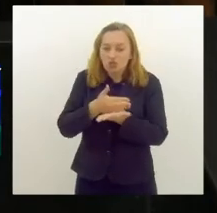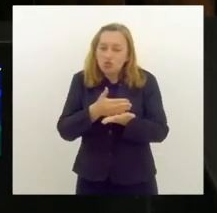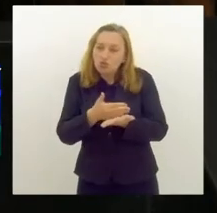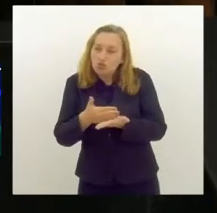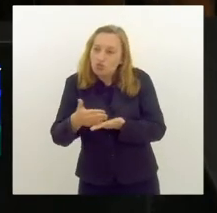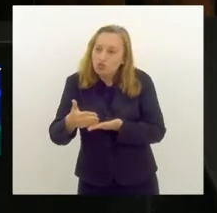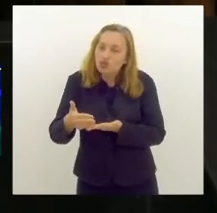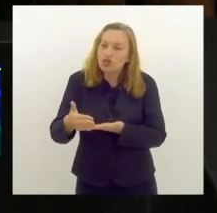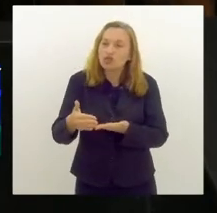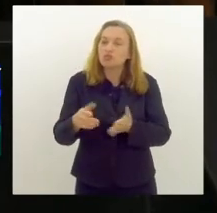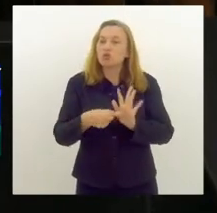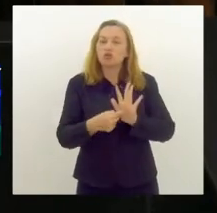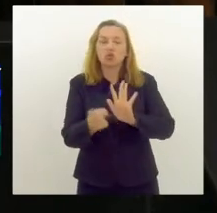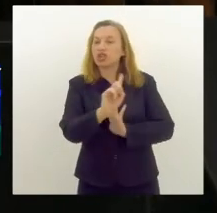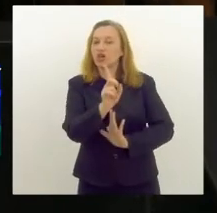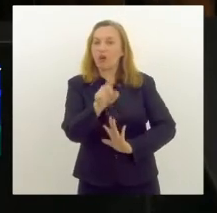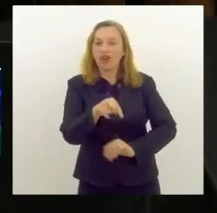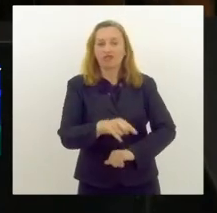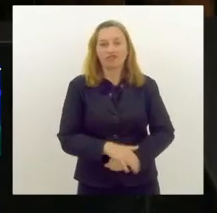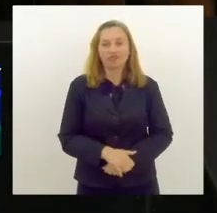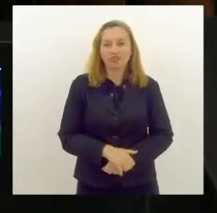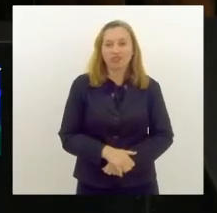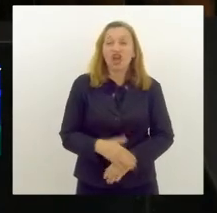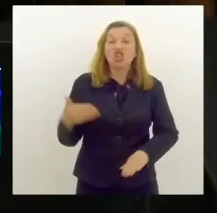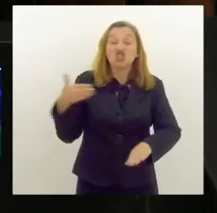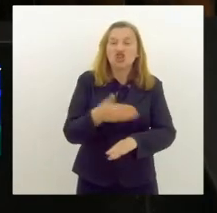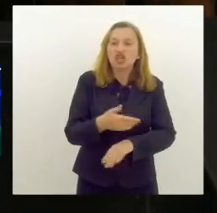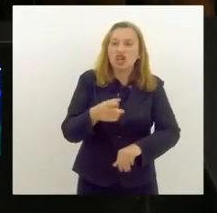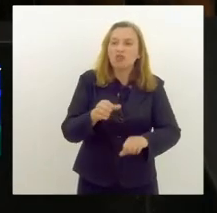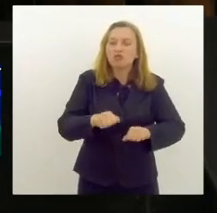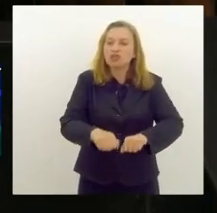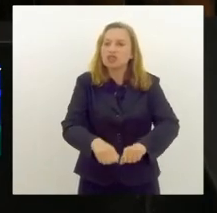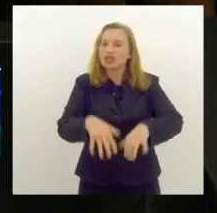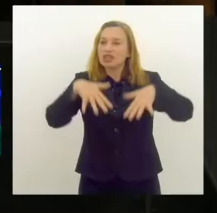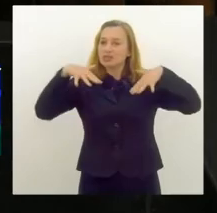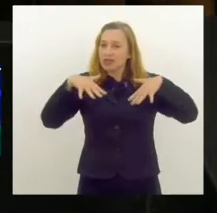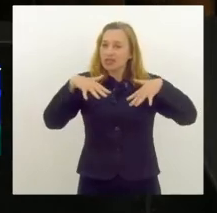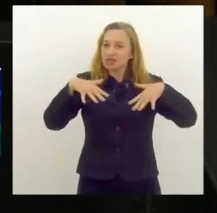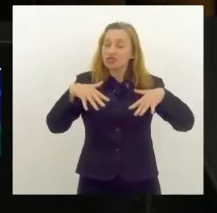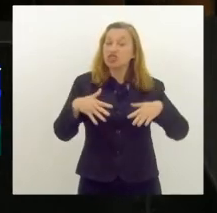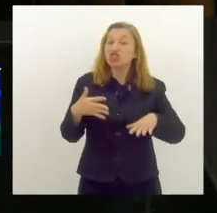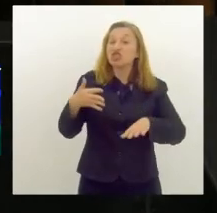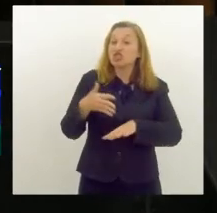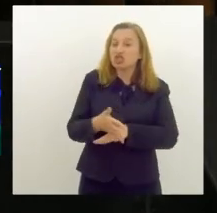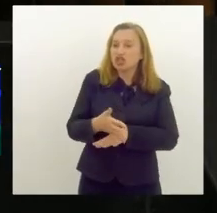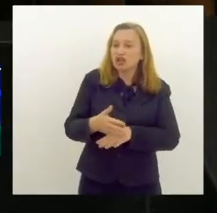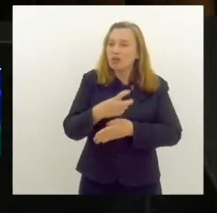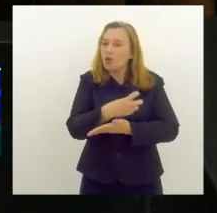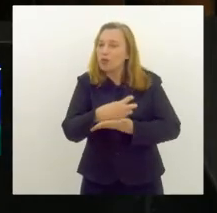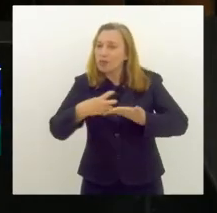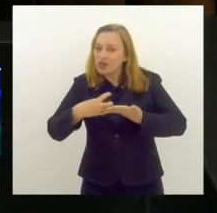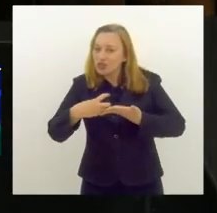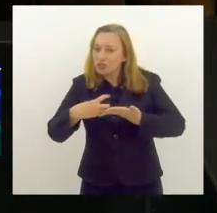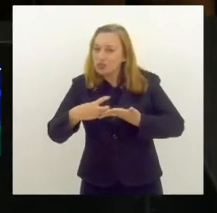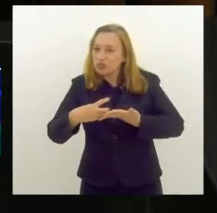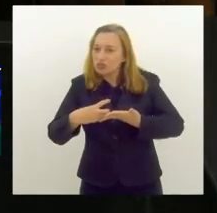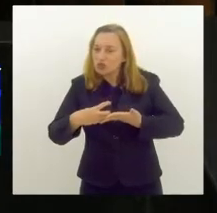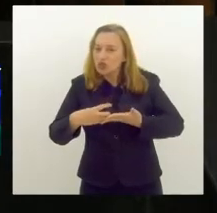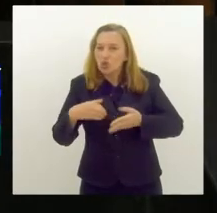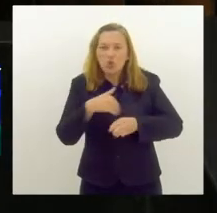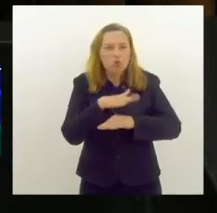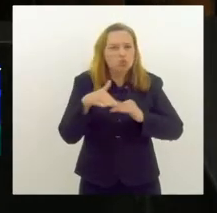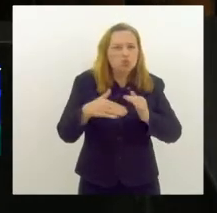caminhada mostrou que não era assim. Chegamos neste plenário e chegamos ao impeachment, com